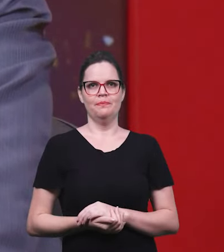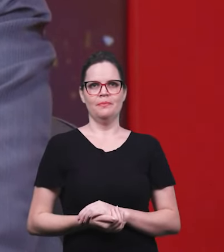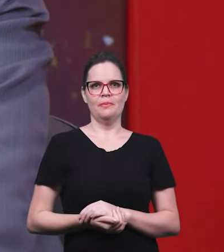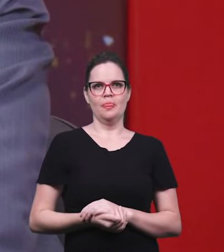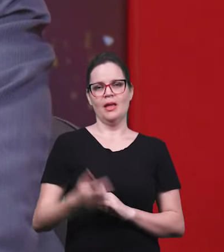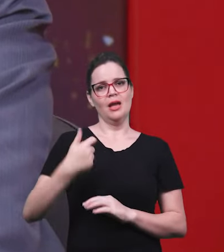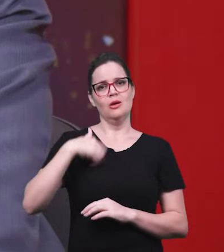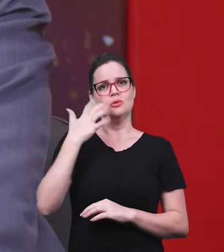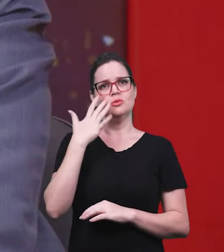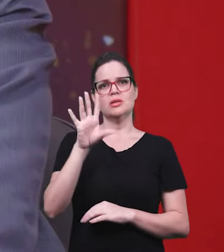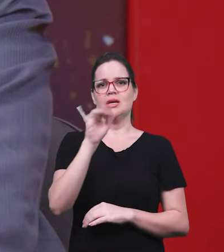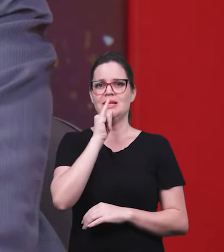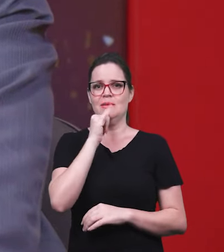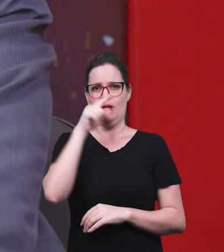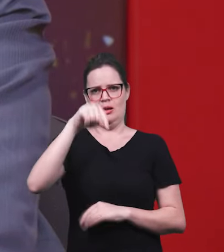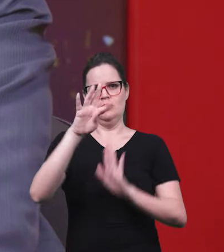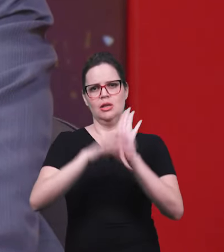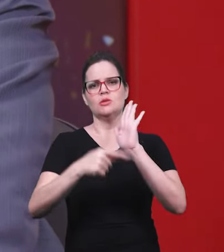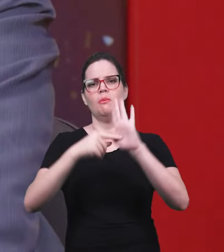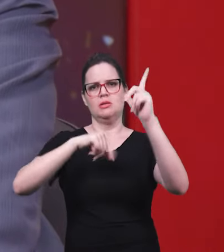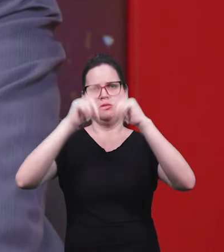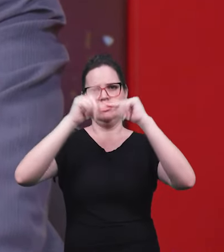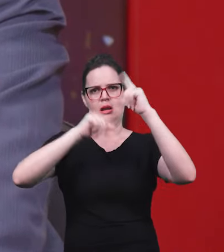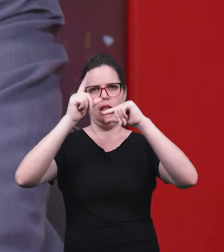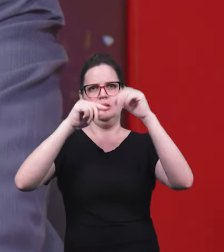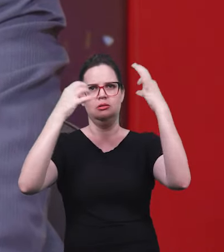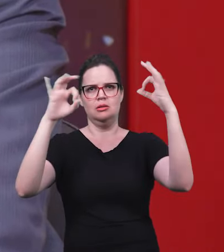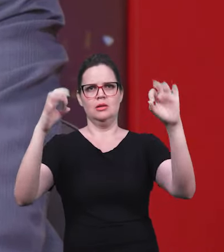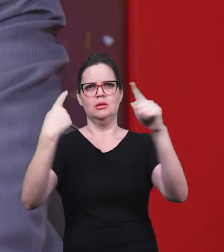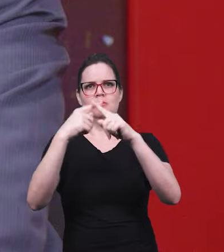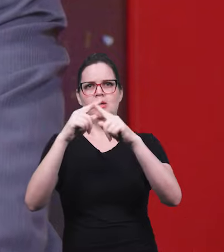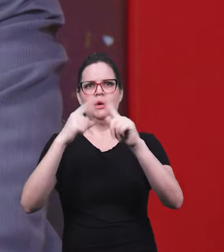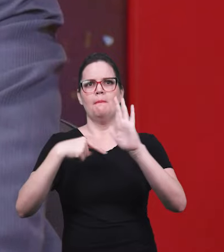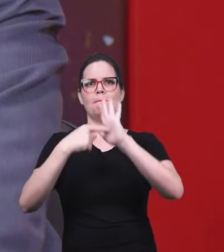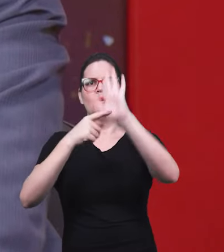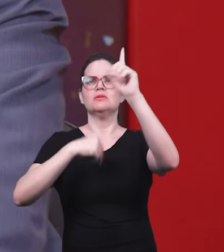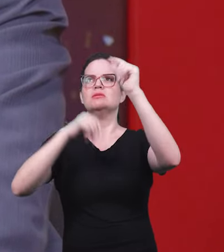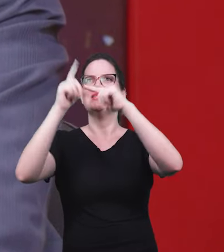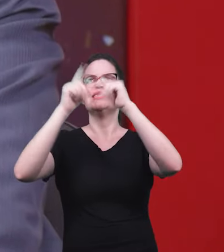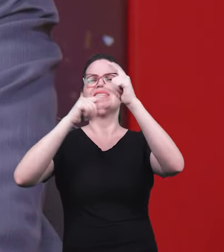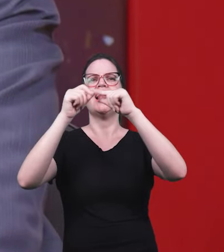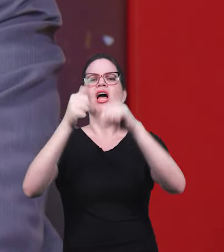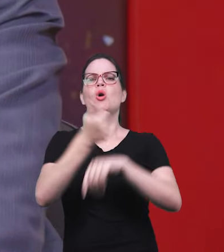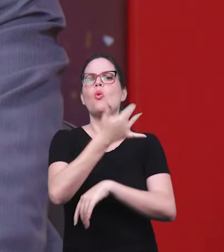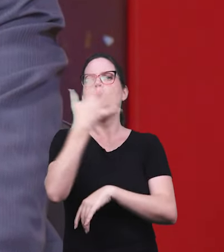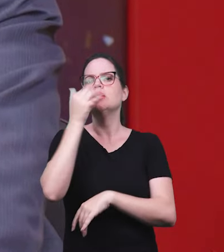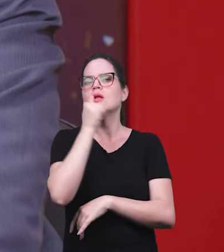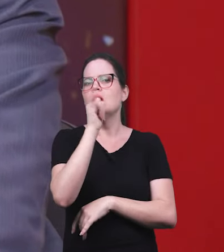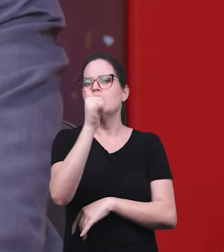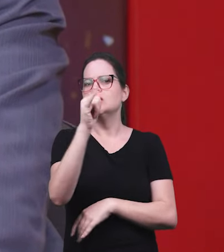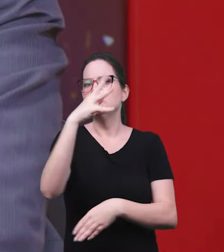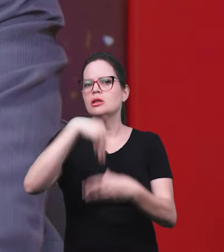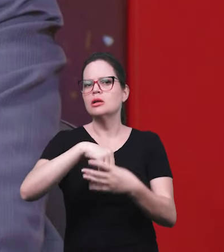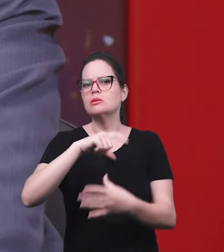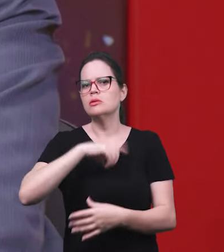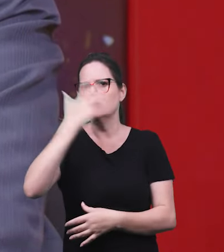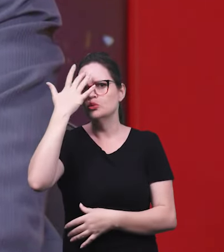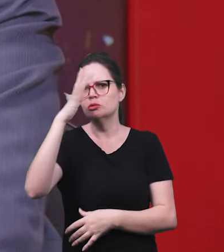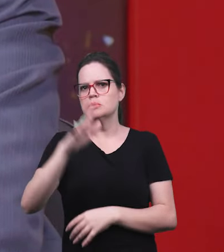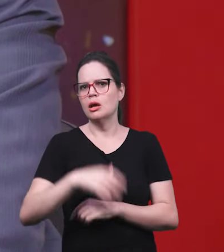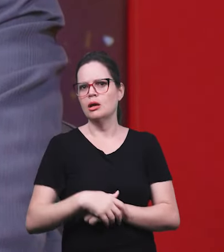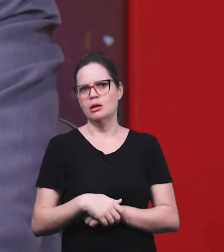que por exemplo, aqui está falando das estrelas, né? Que uma estrela emite a quantidade de energia, né? Mas eu nem sei se é